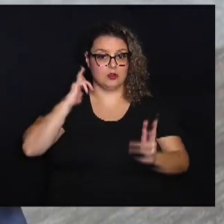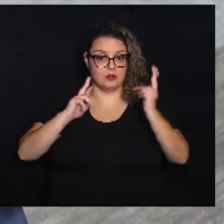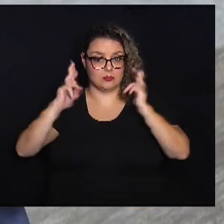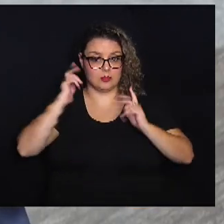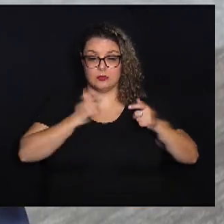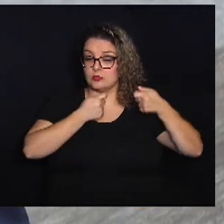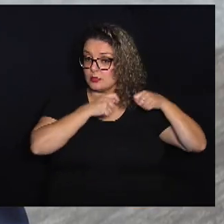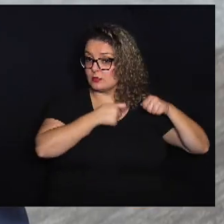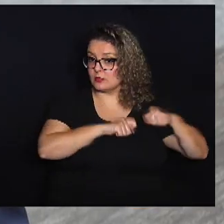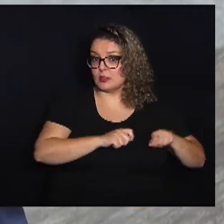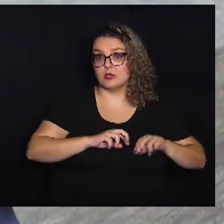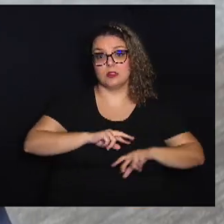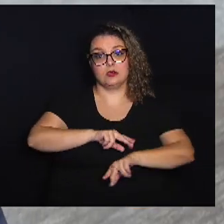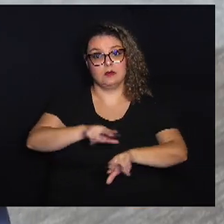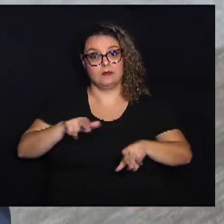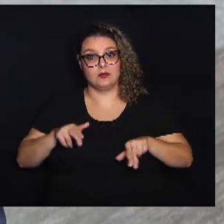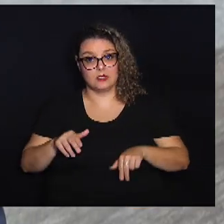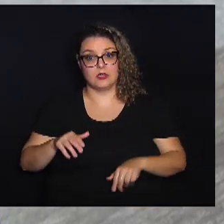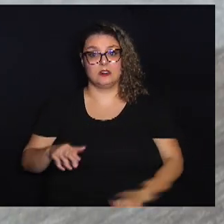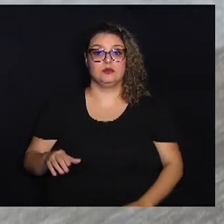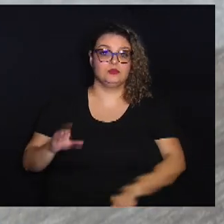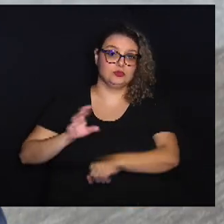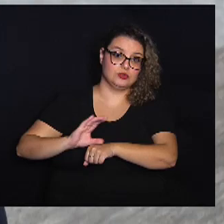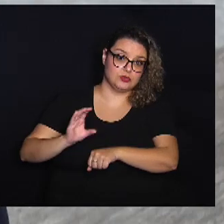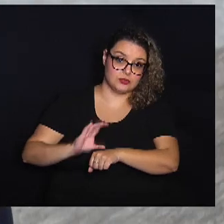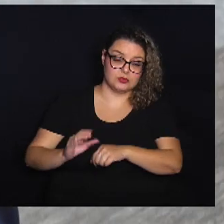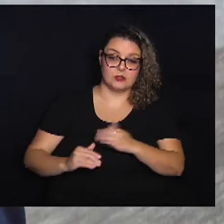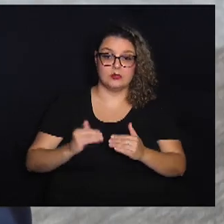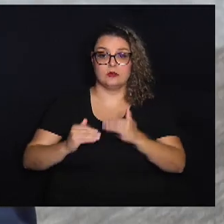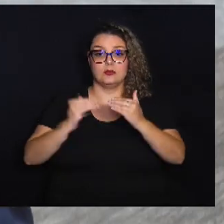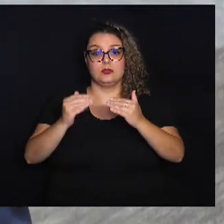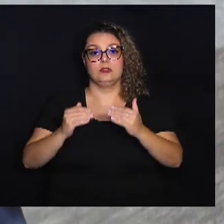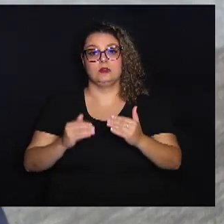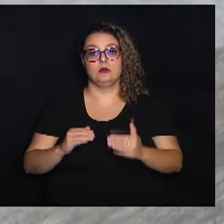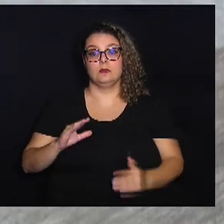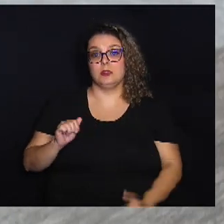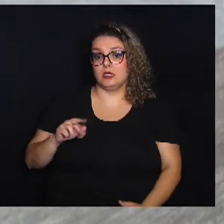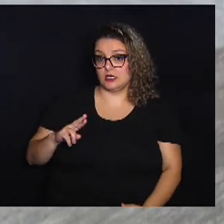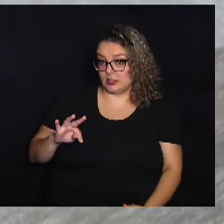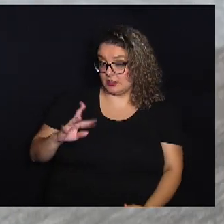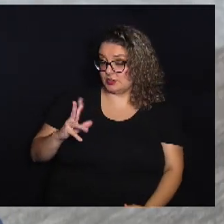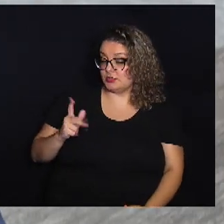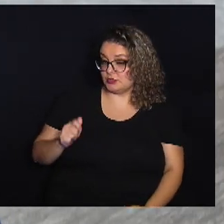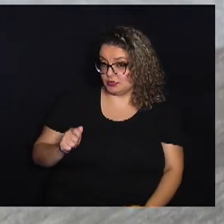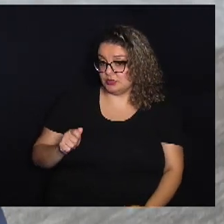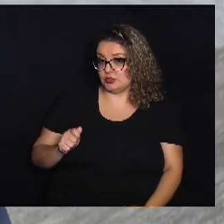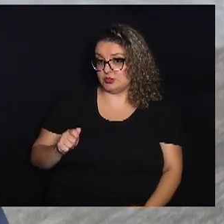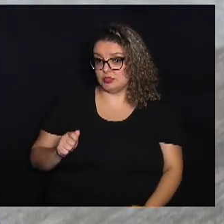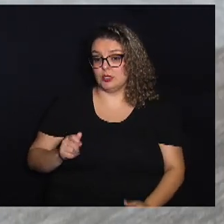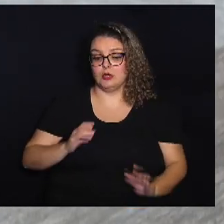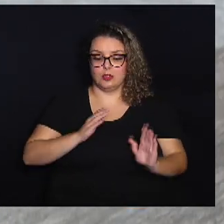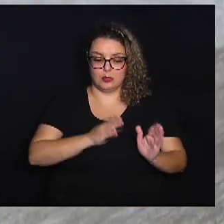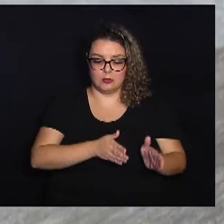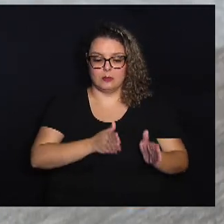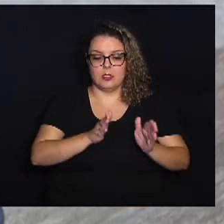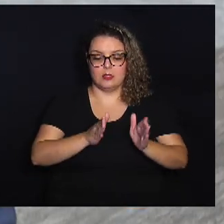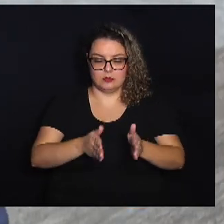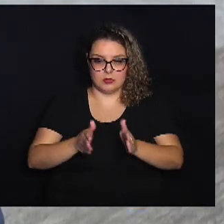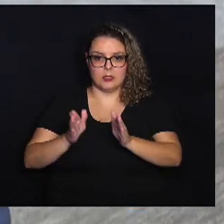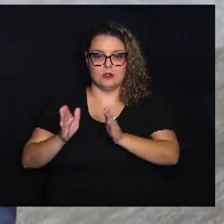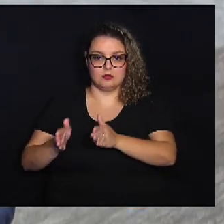várias academias também, que nós vamos estar elaborando uma cartilha com passo a passo